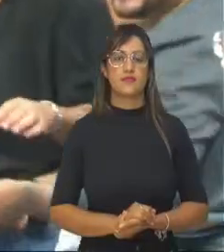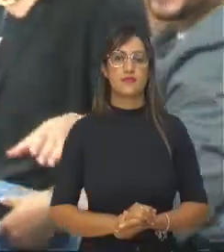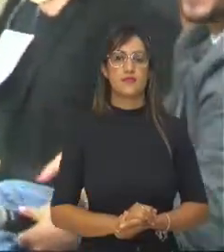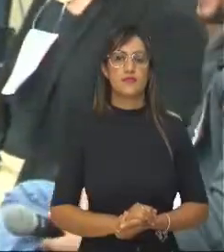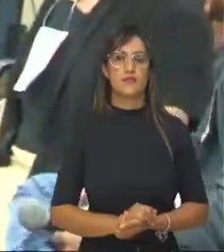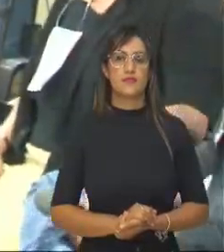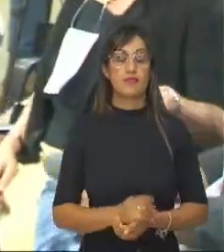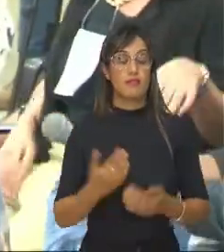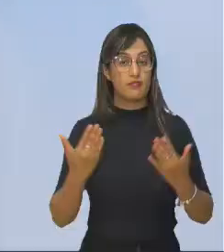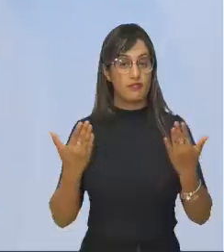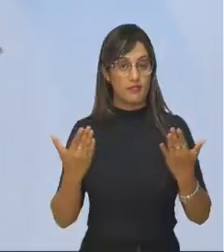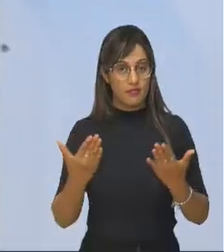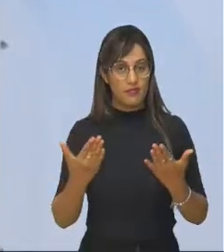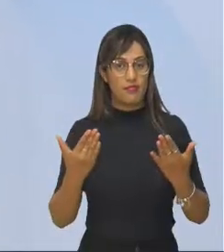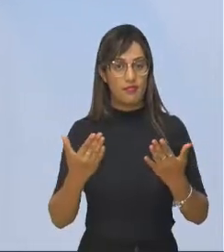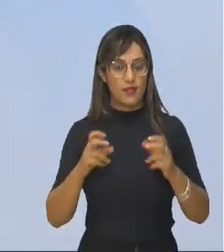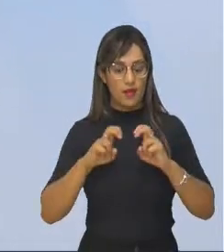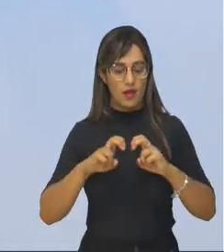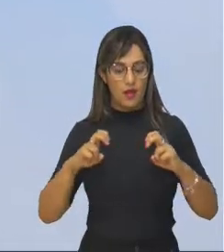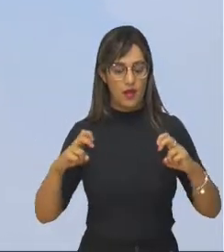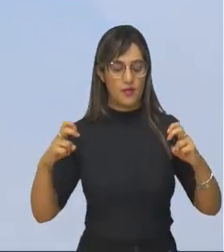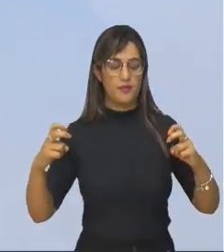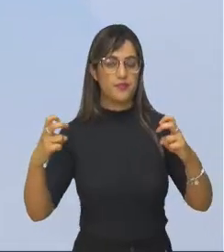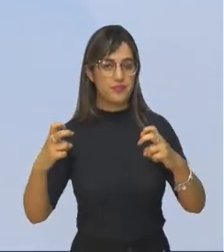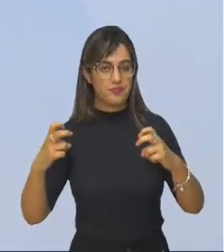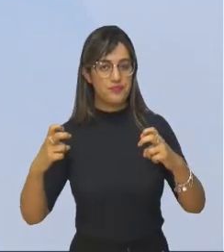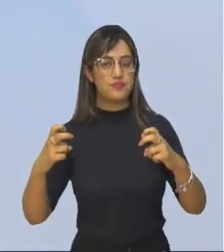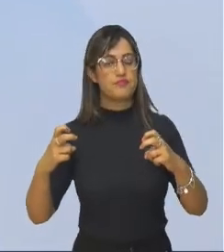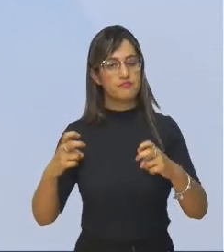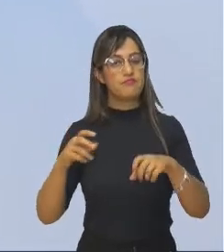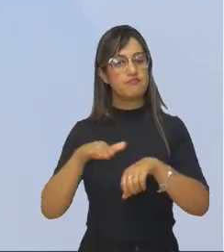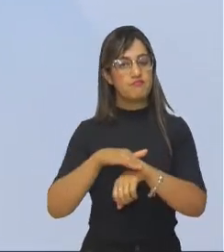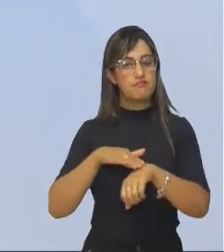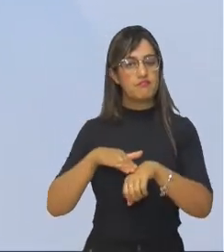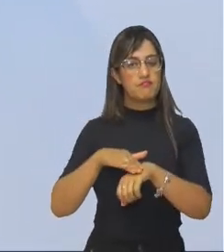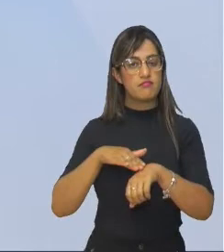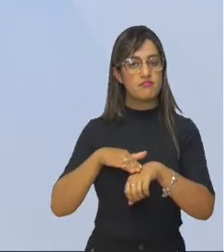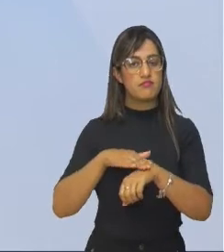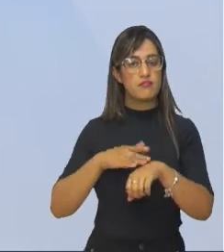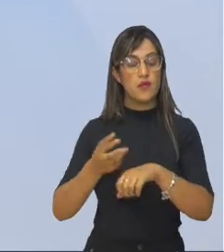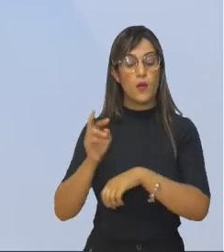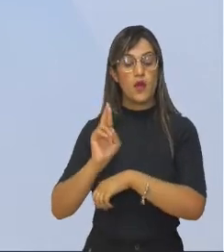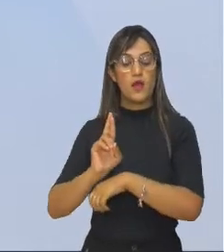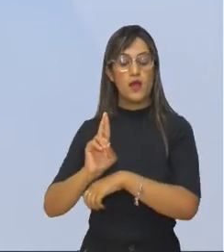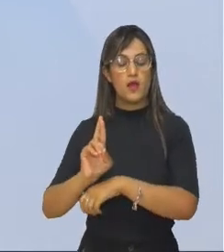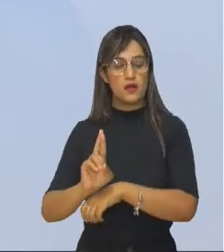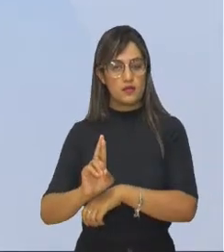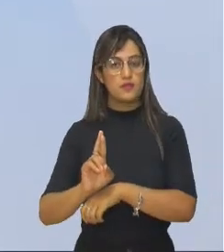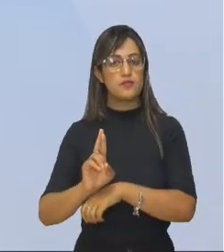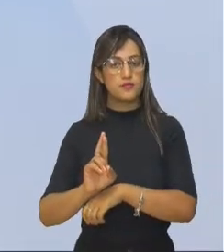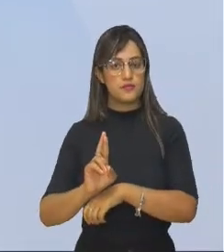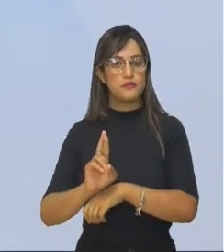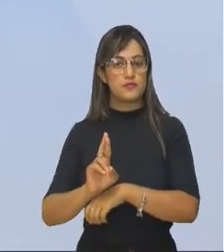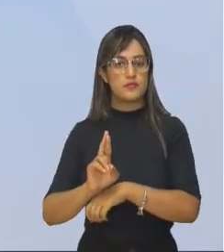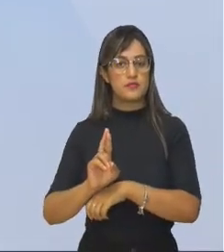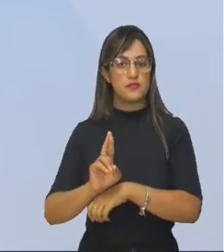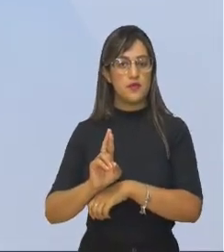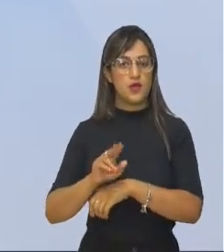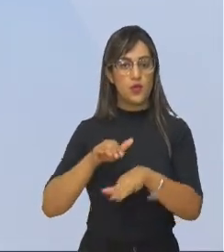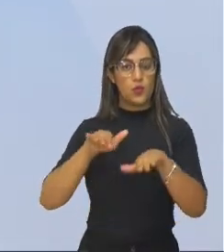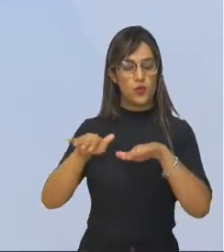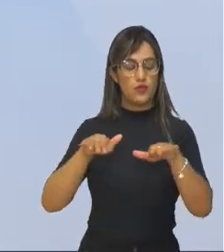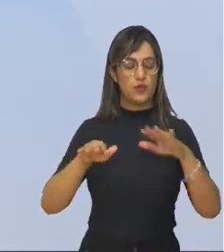Passaremos agora a nossa roda de conversa com entidades e representantes dos movimentos trans no